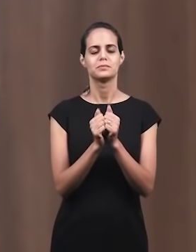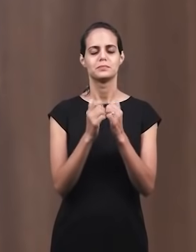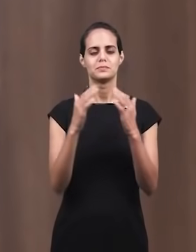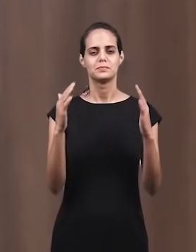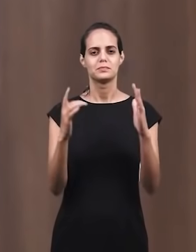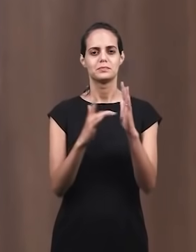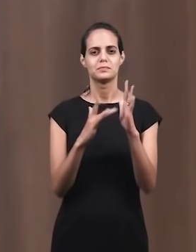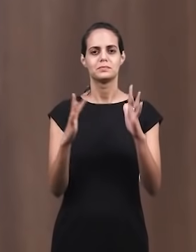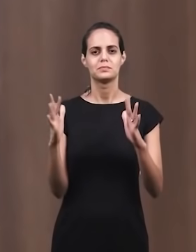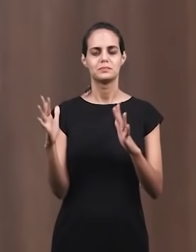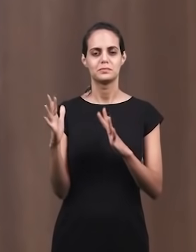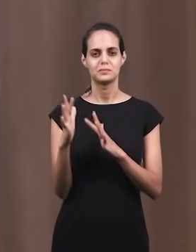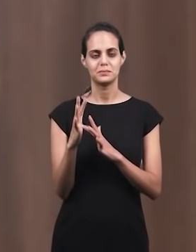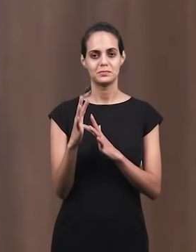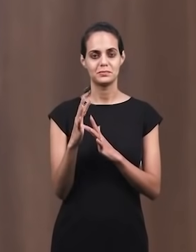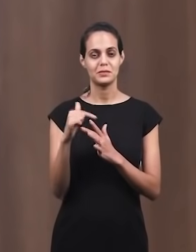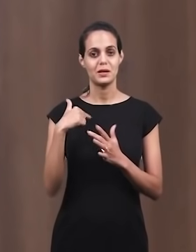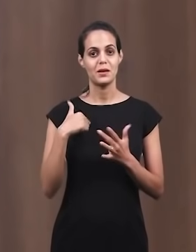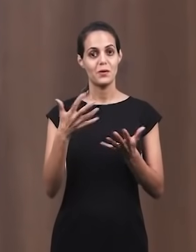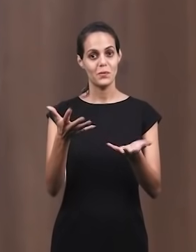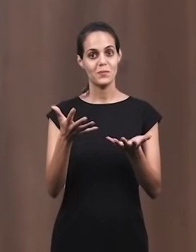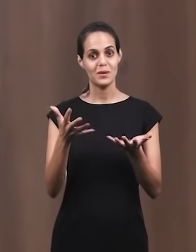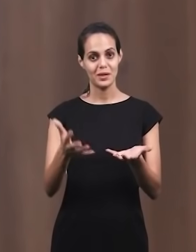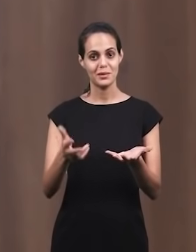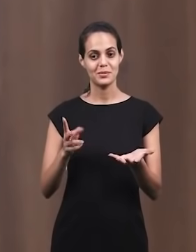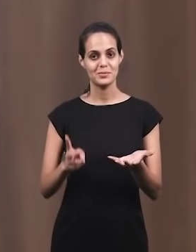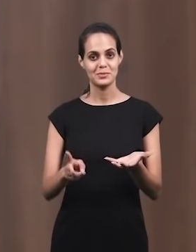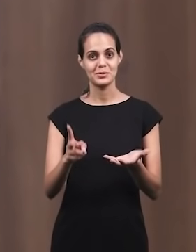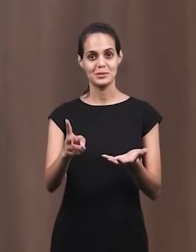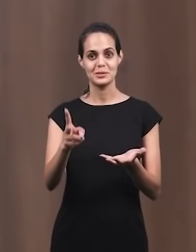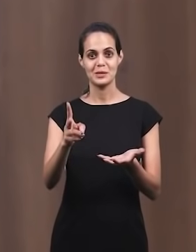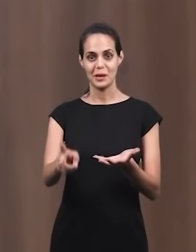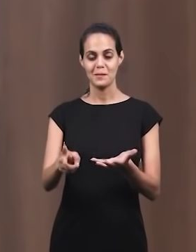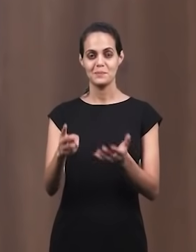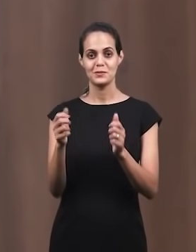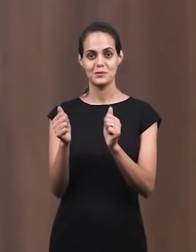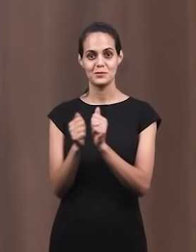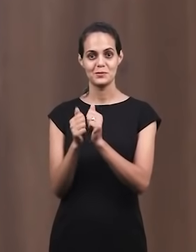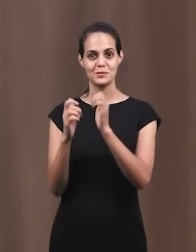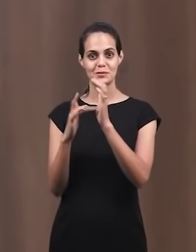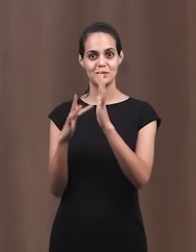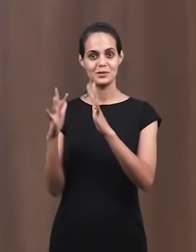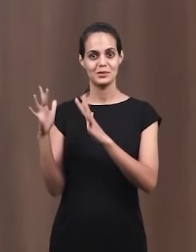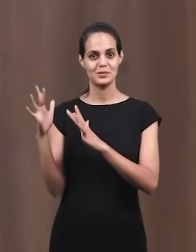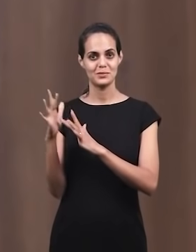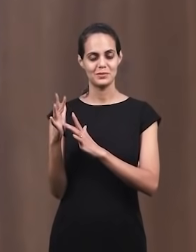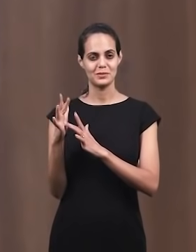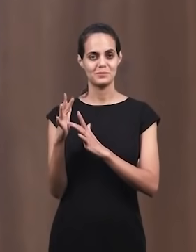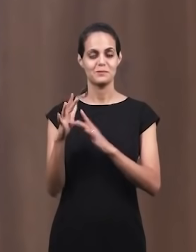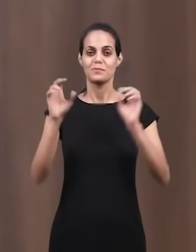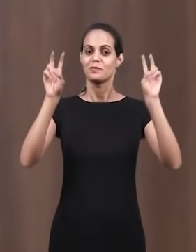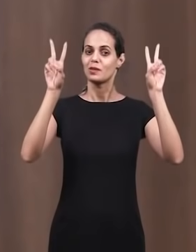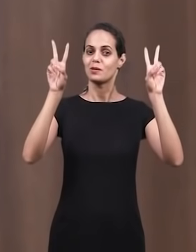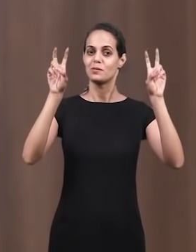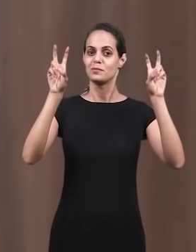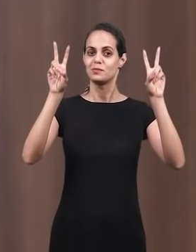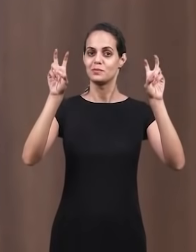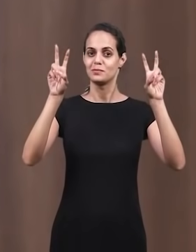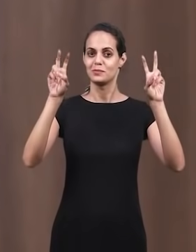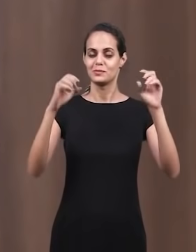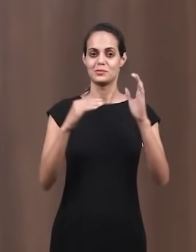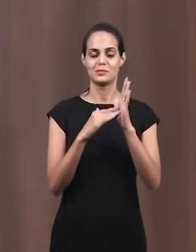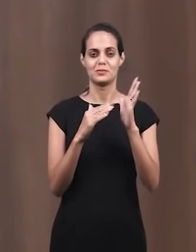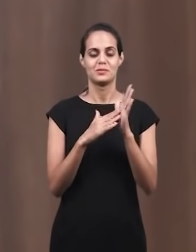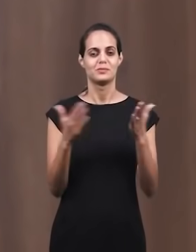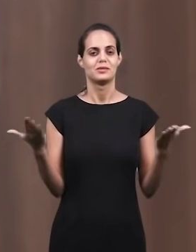Glória a Jesus. Eu quero andar sempre com Jesus. Este é o título do louvor que nós vamos